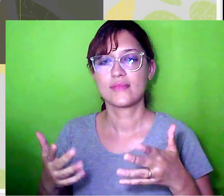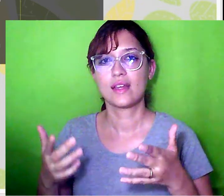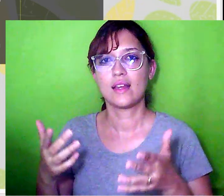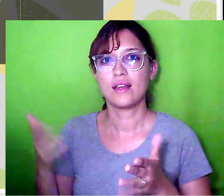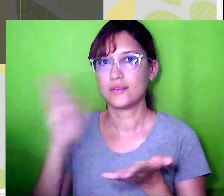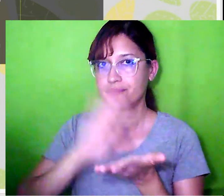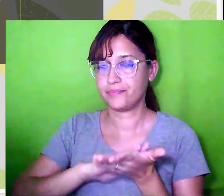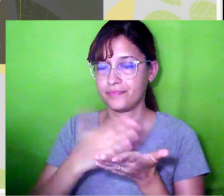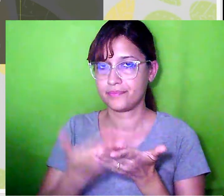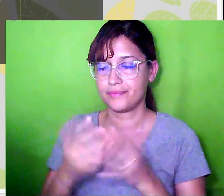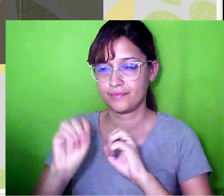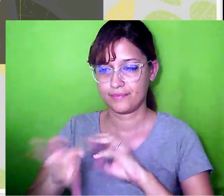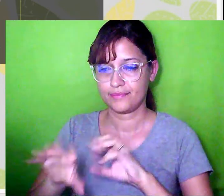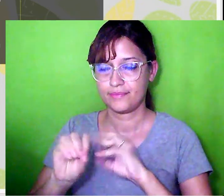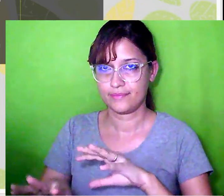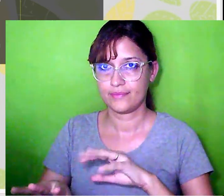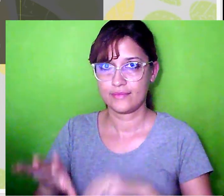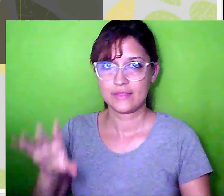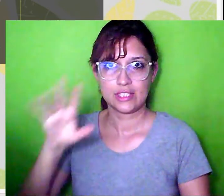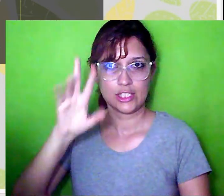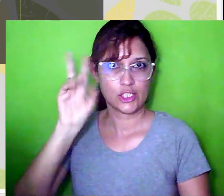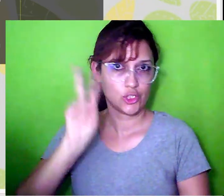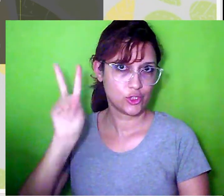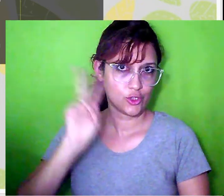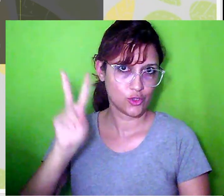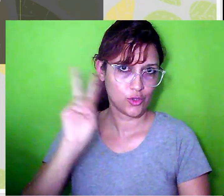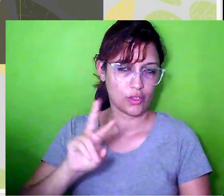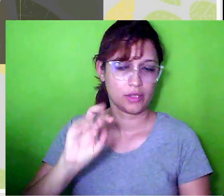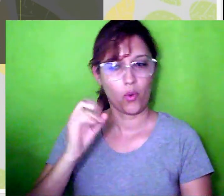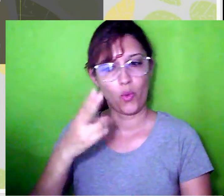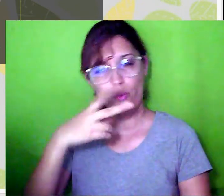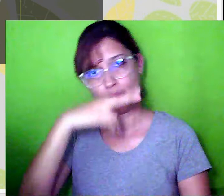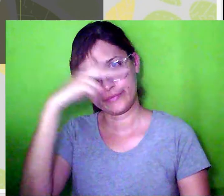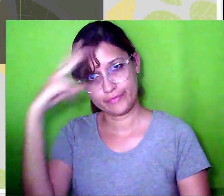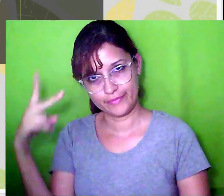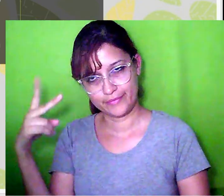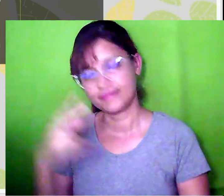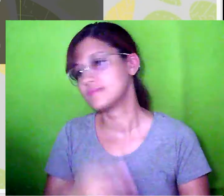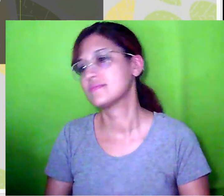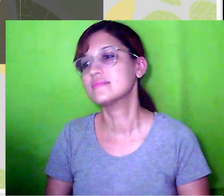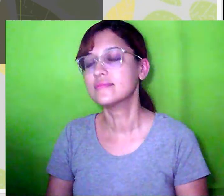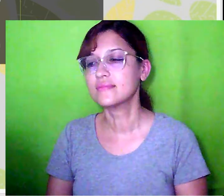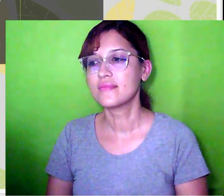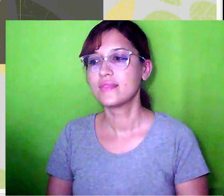O resumo da aula de hoje é de História